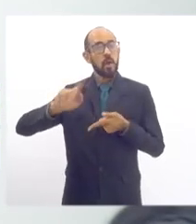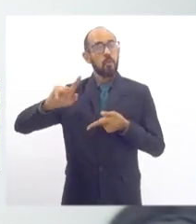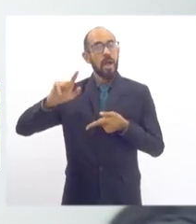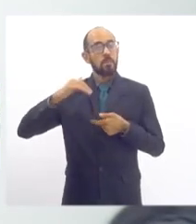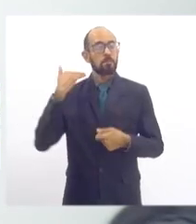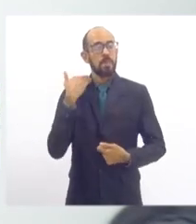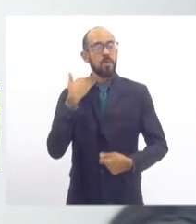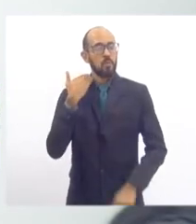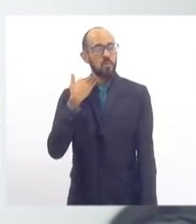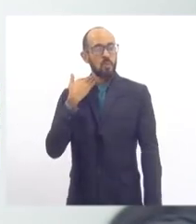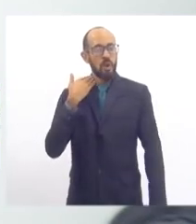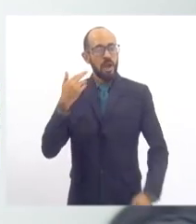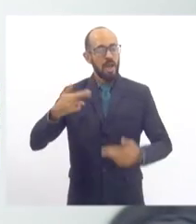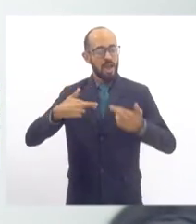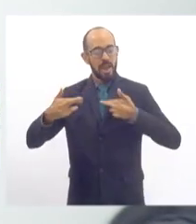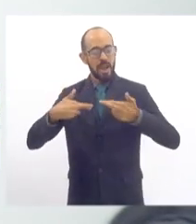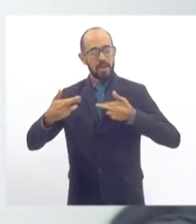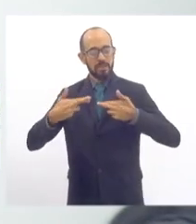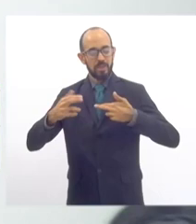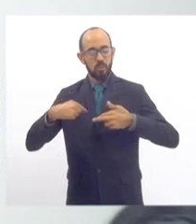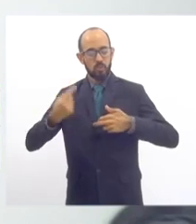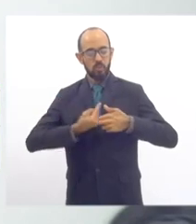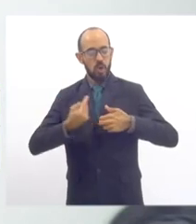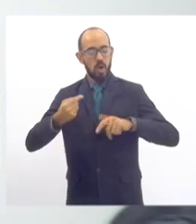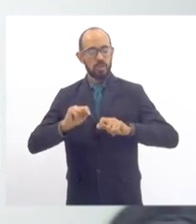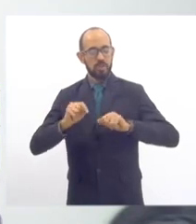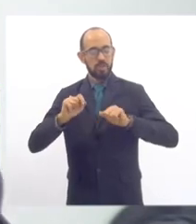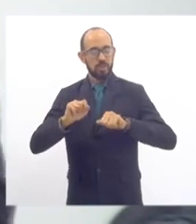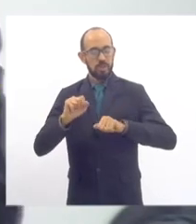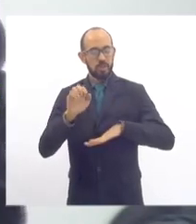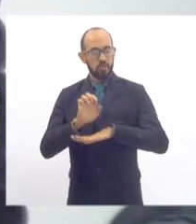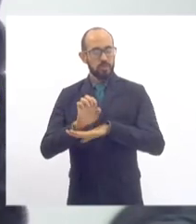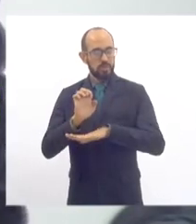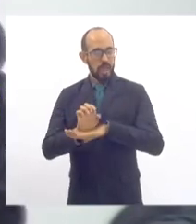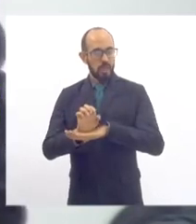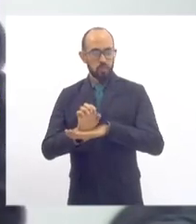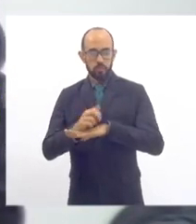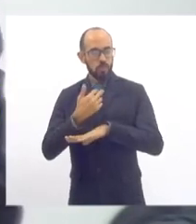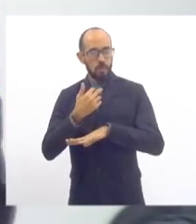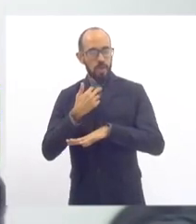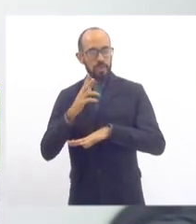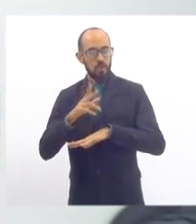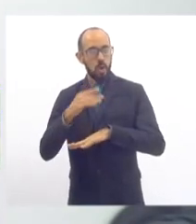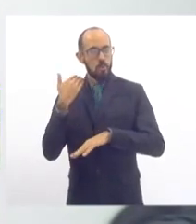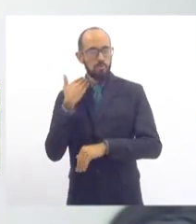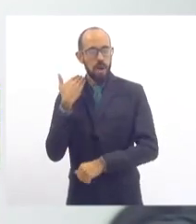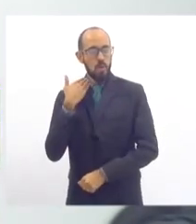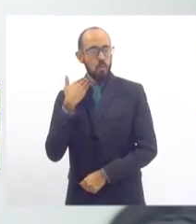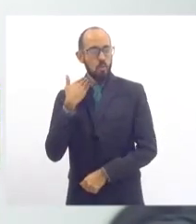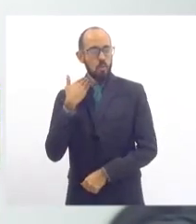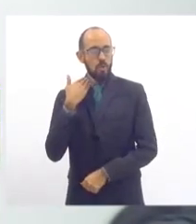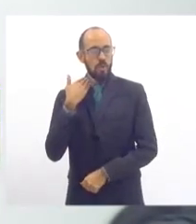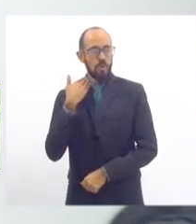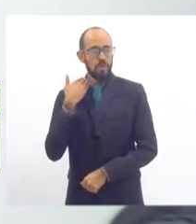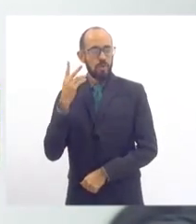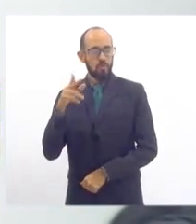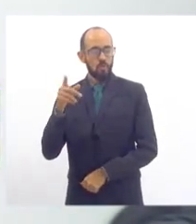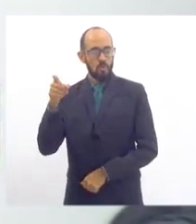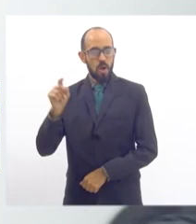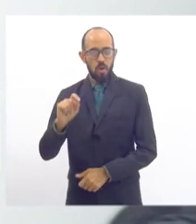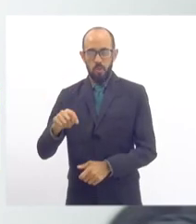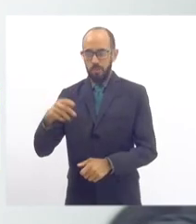União trava com os entes subnacionais não pode ser a mesma que um agente financeiro, que um banco tem com seus